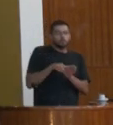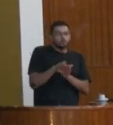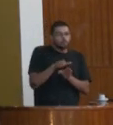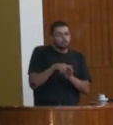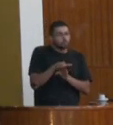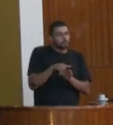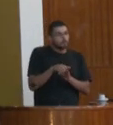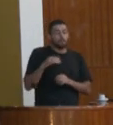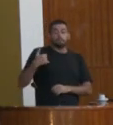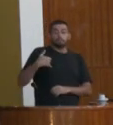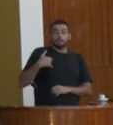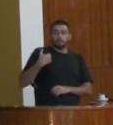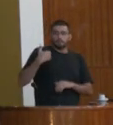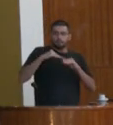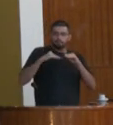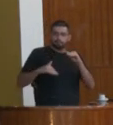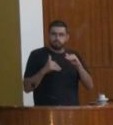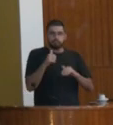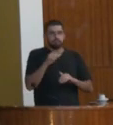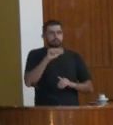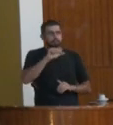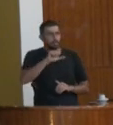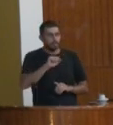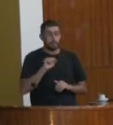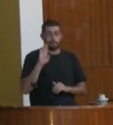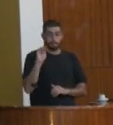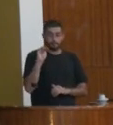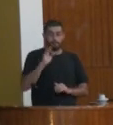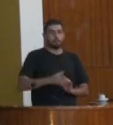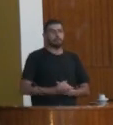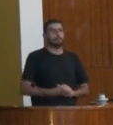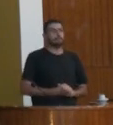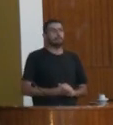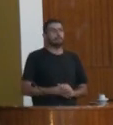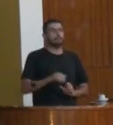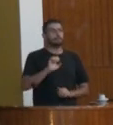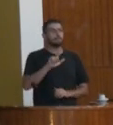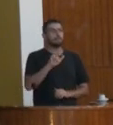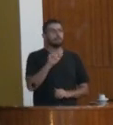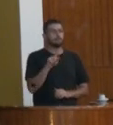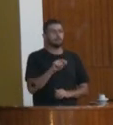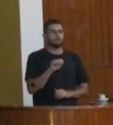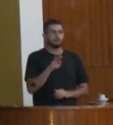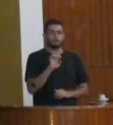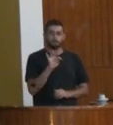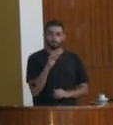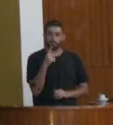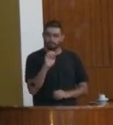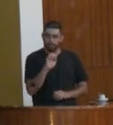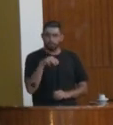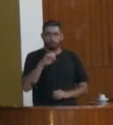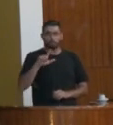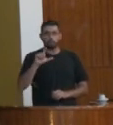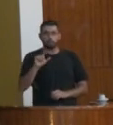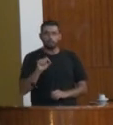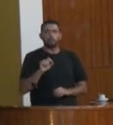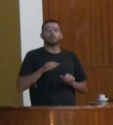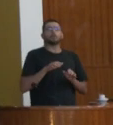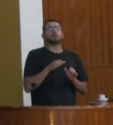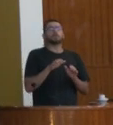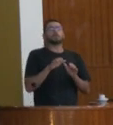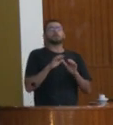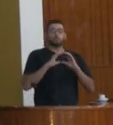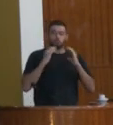deficiência do Conselho de Barra Mansa. Senhora Elizabeth Melo, do Conselho Municipal dos Direitos